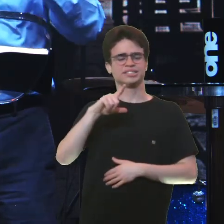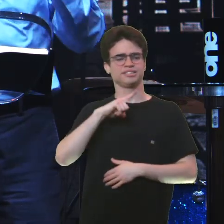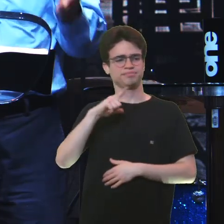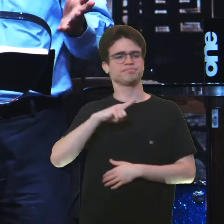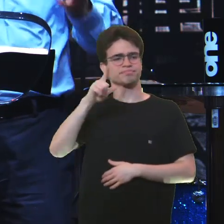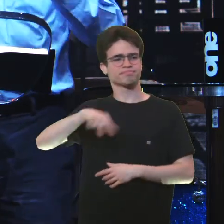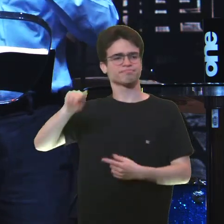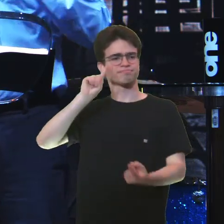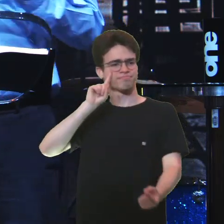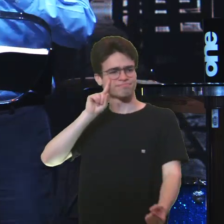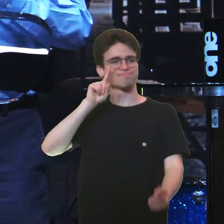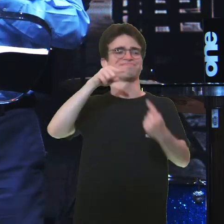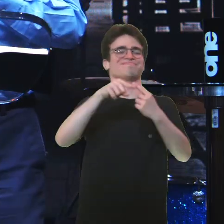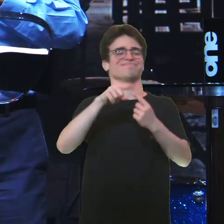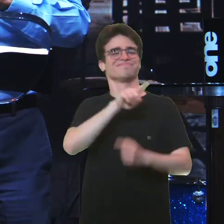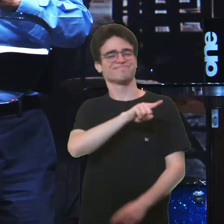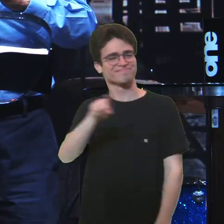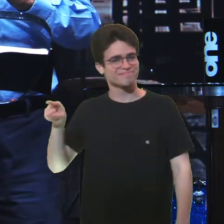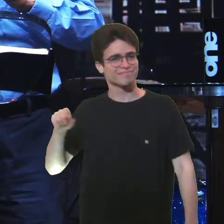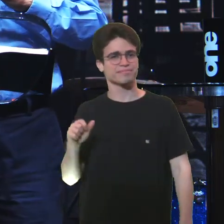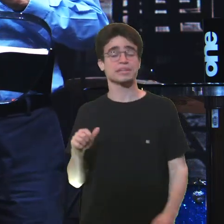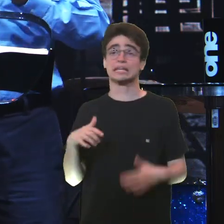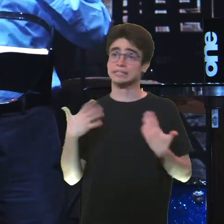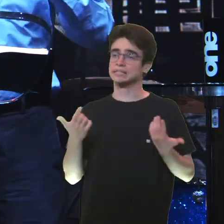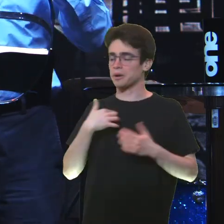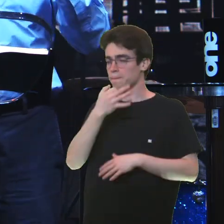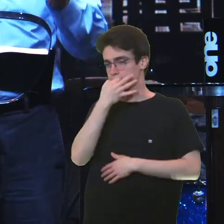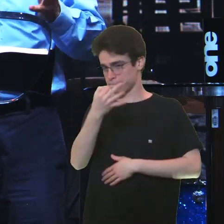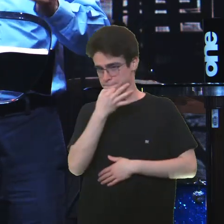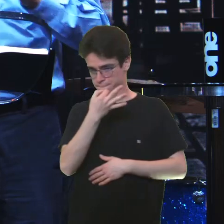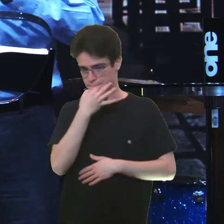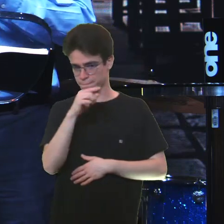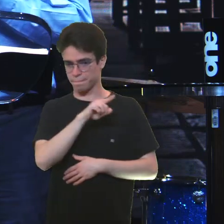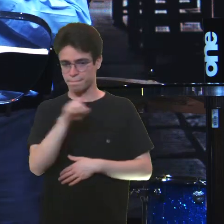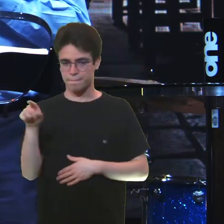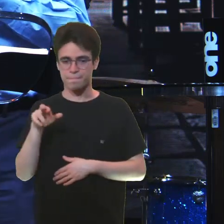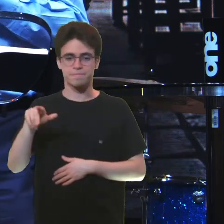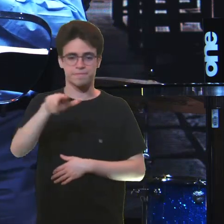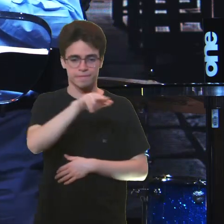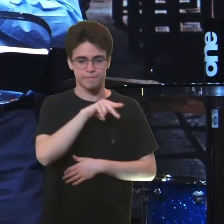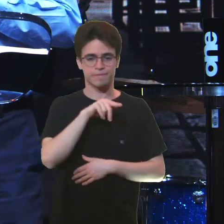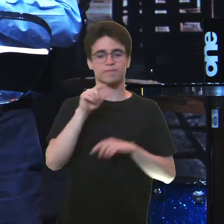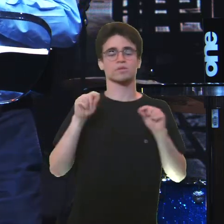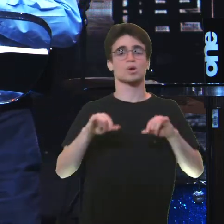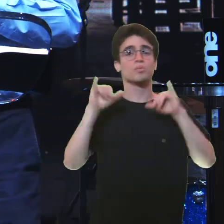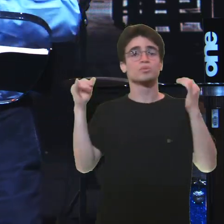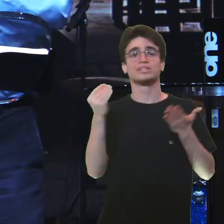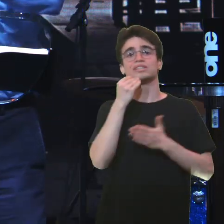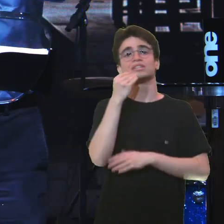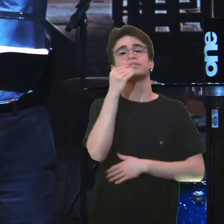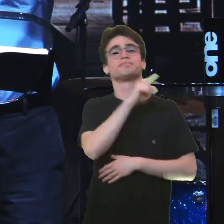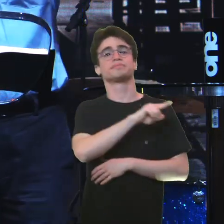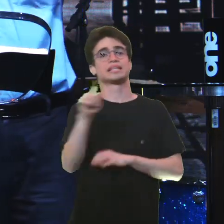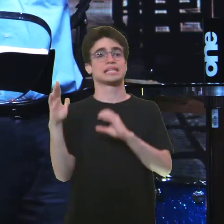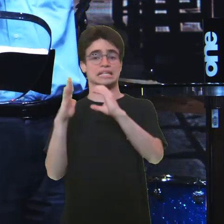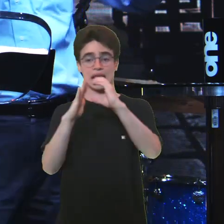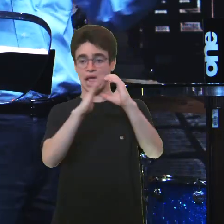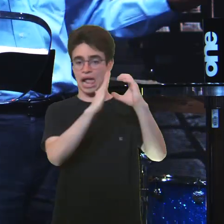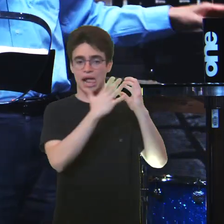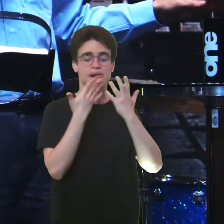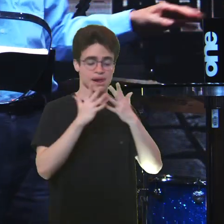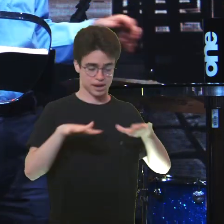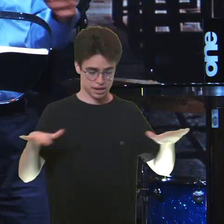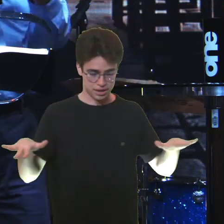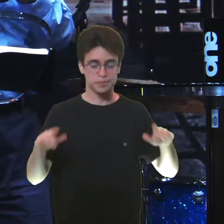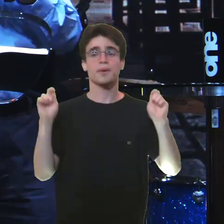isso. Yo les propuse a los hermanos, E eu propus aos irmãos, a través de las células a infantiles, que através das células infantis, poder alcanzar